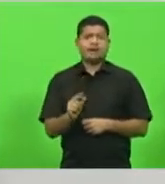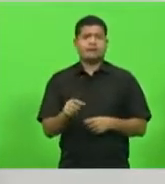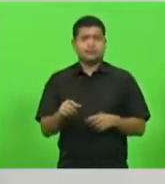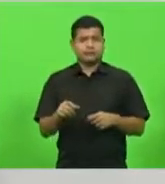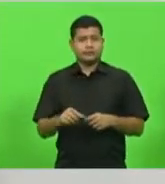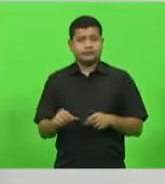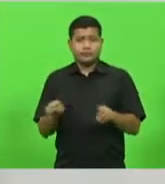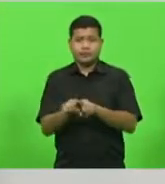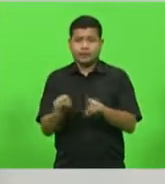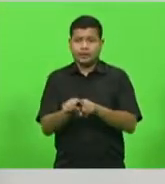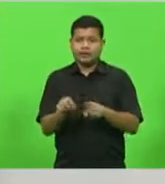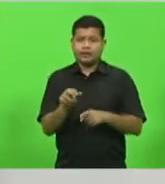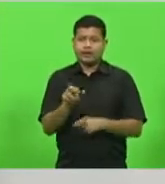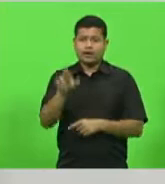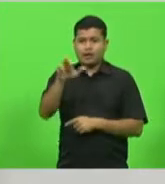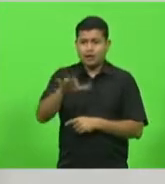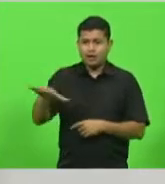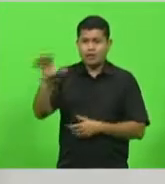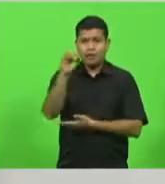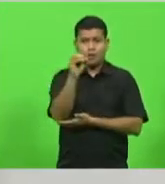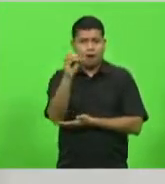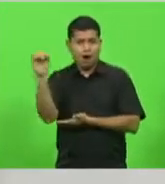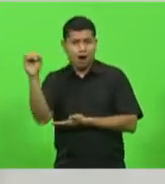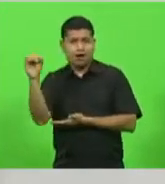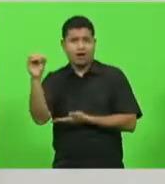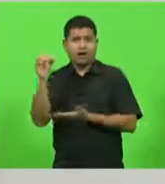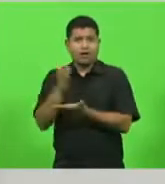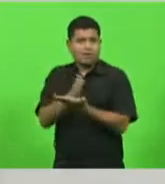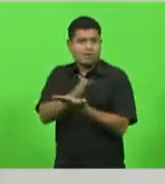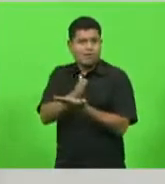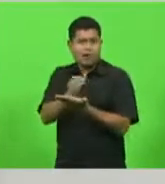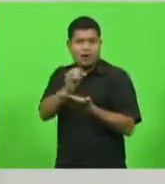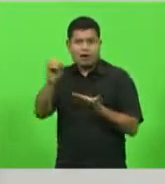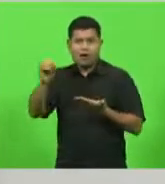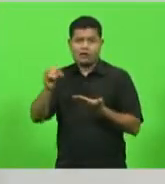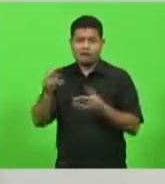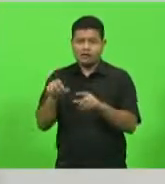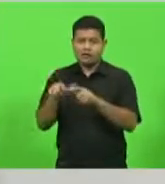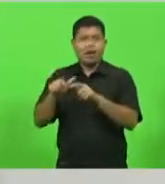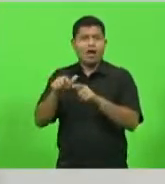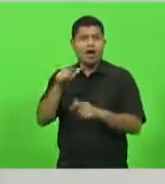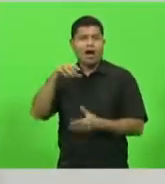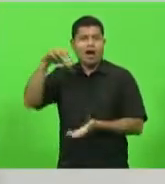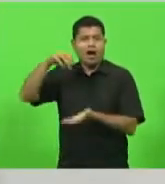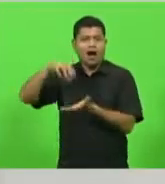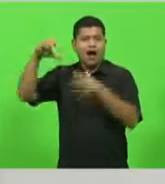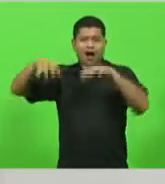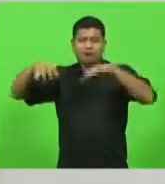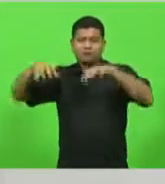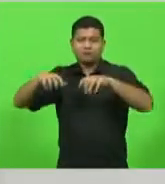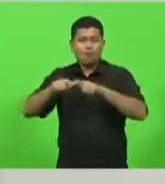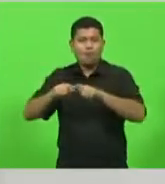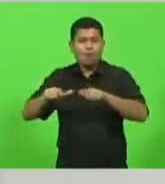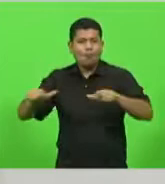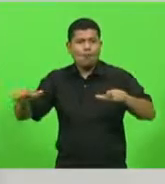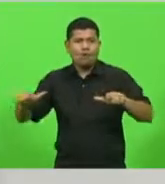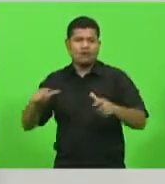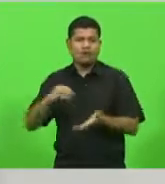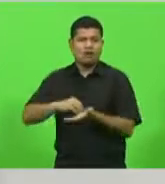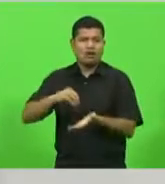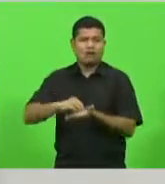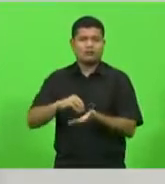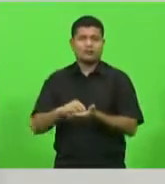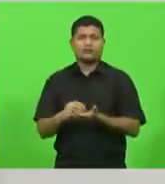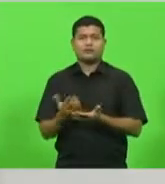Oeste e Meio-Oeste eram afetadas pela estiagem mais severa, dos últimos anos. Incerteza